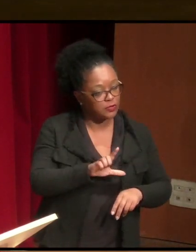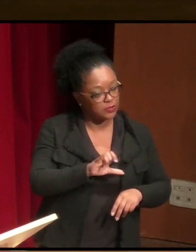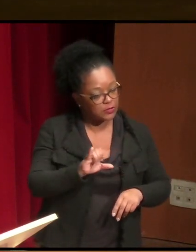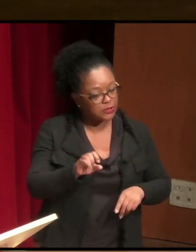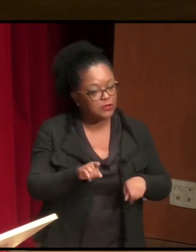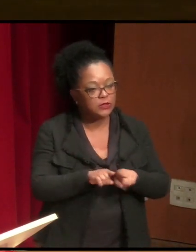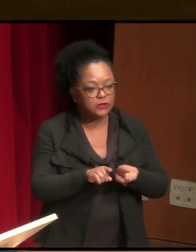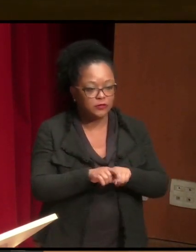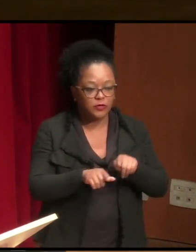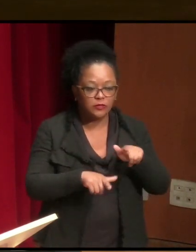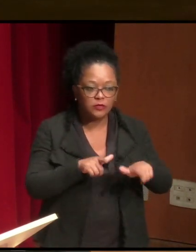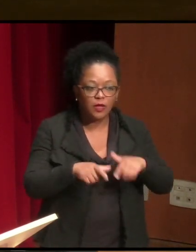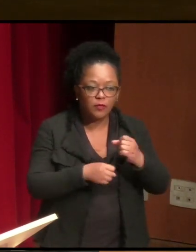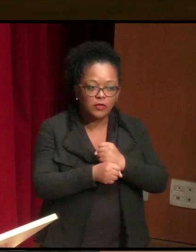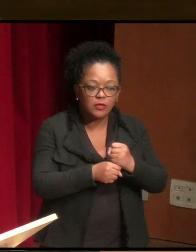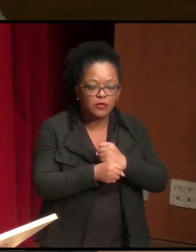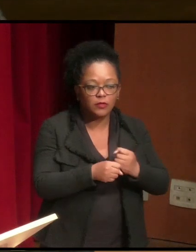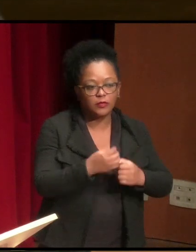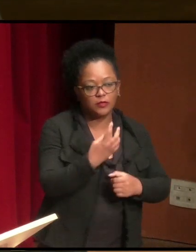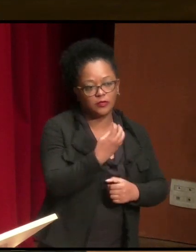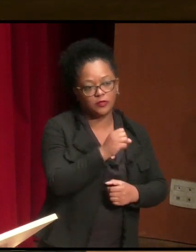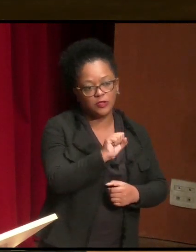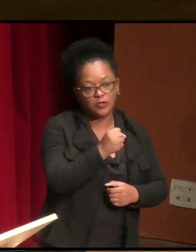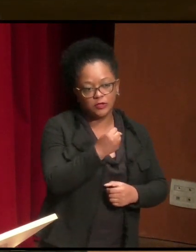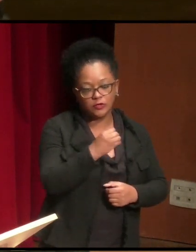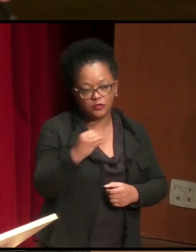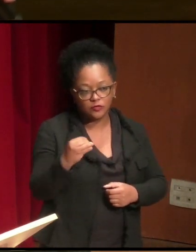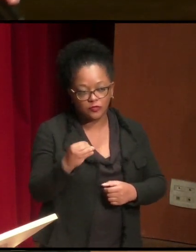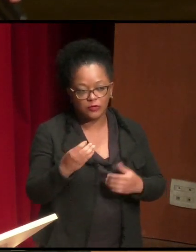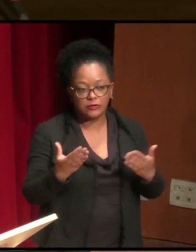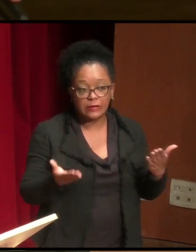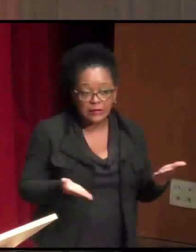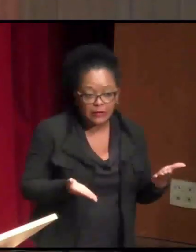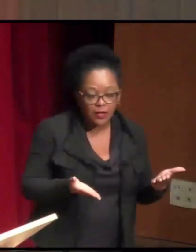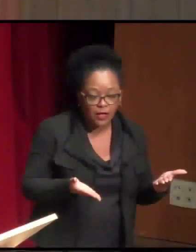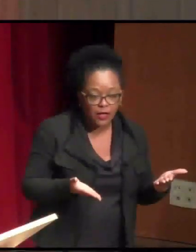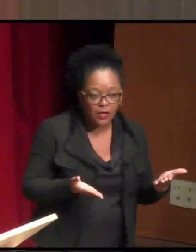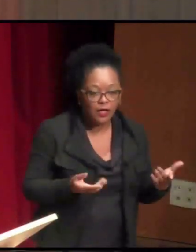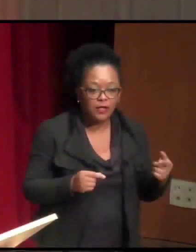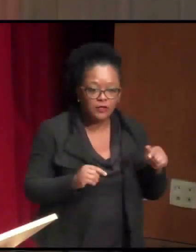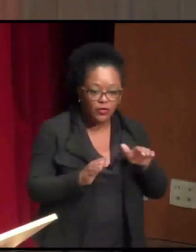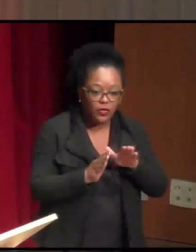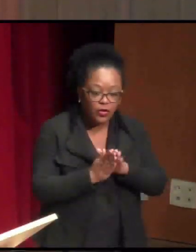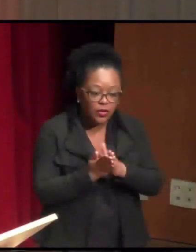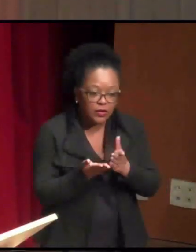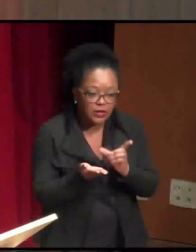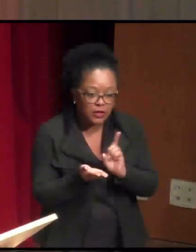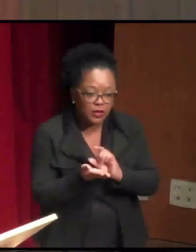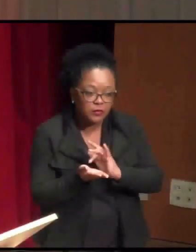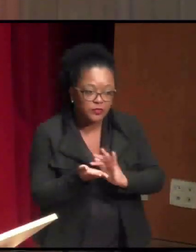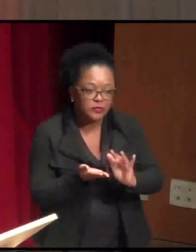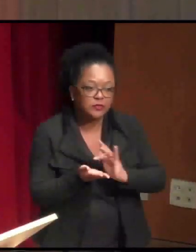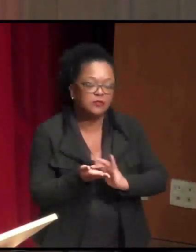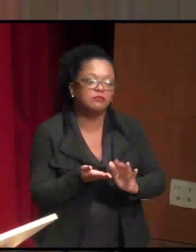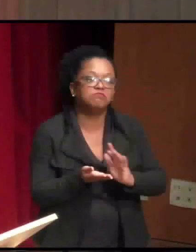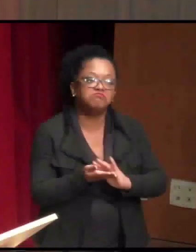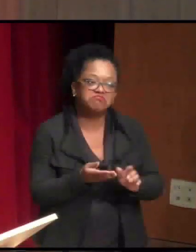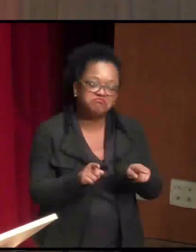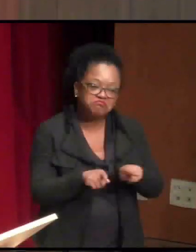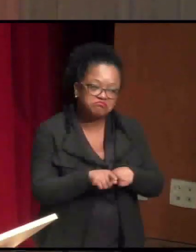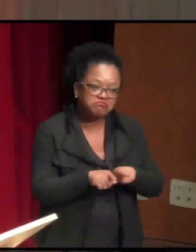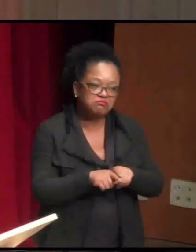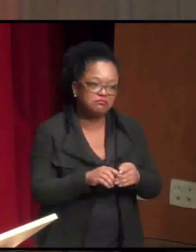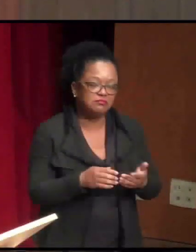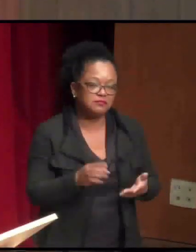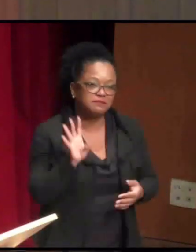anos 80 e agora aqui. A Karen falando da Bíblia normalizada, a SPB fez um trabalho só para a